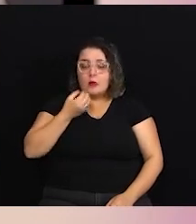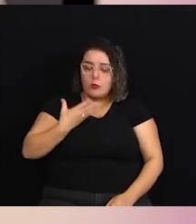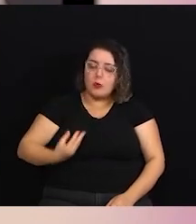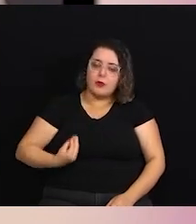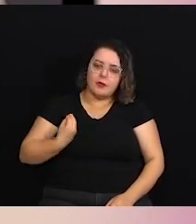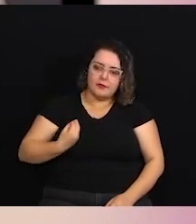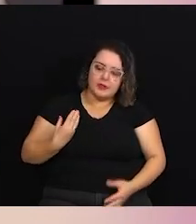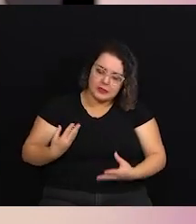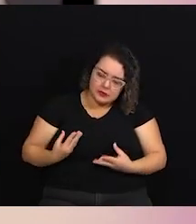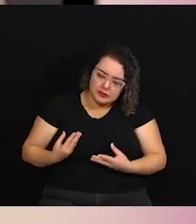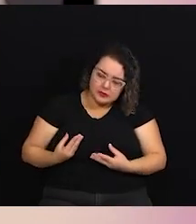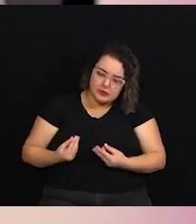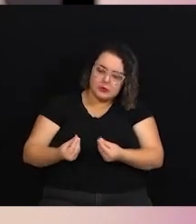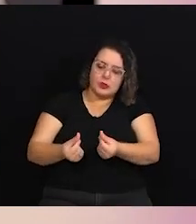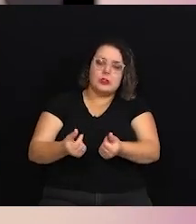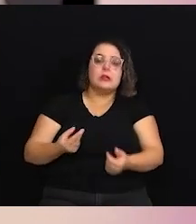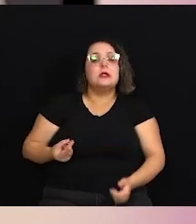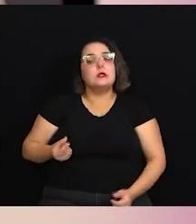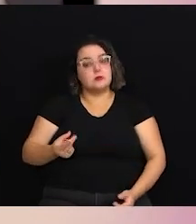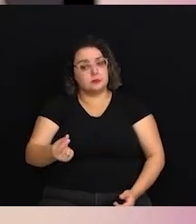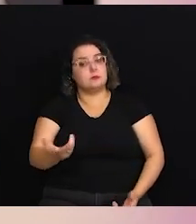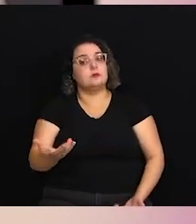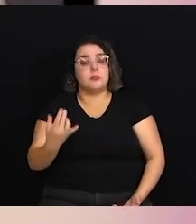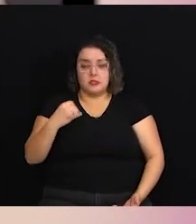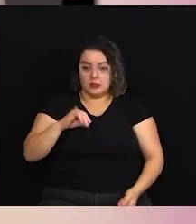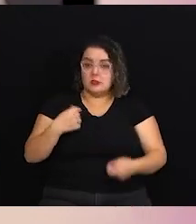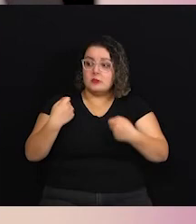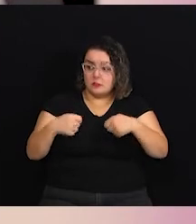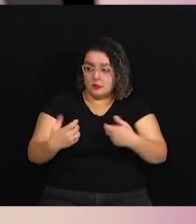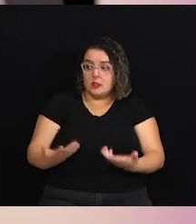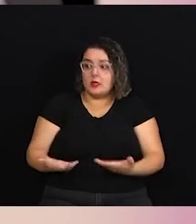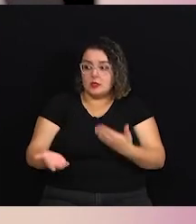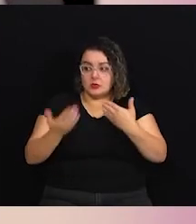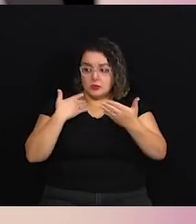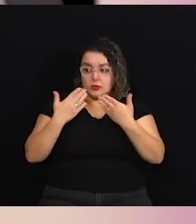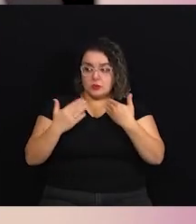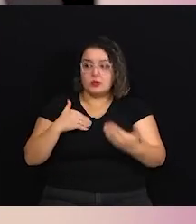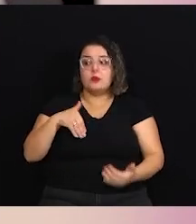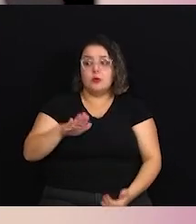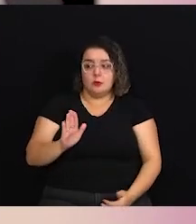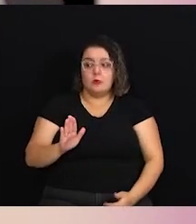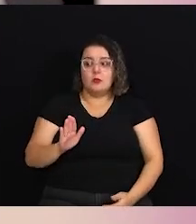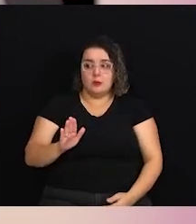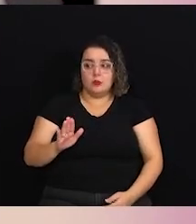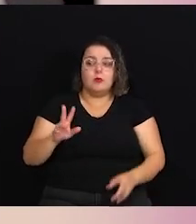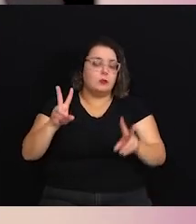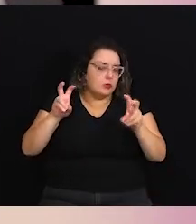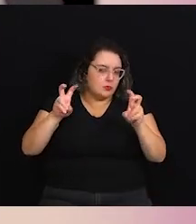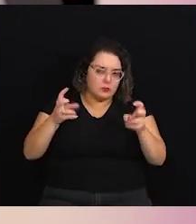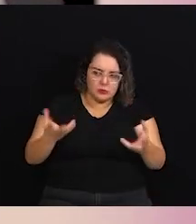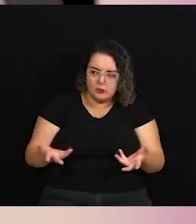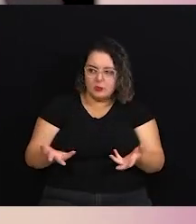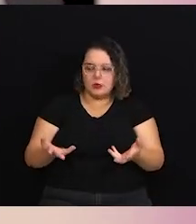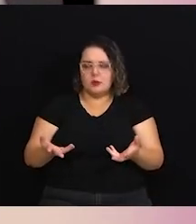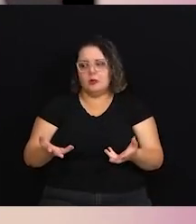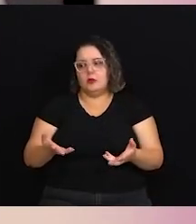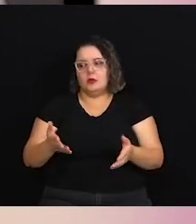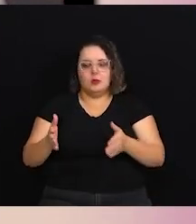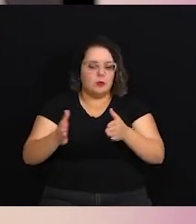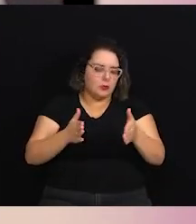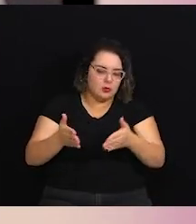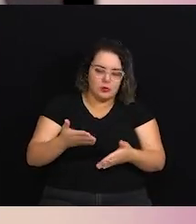levar sua vida Jean né E se vocês precisarem de conversar mais sobre nas